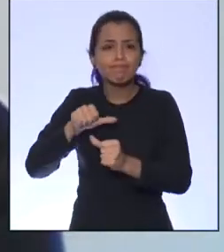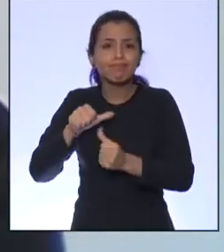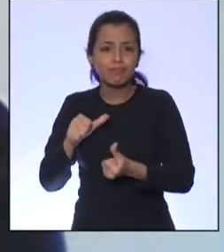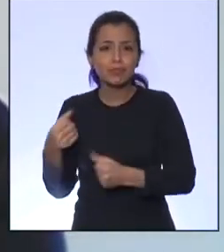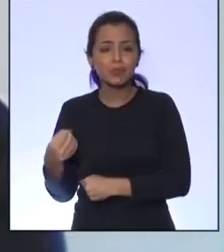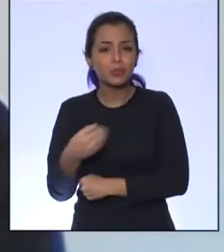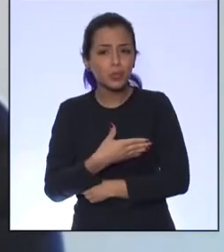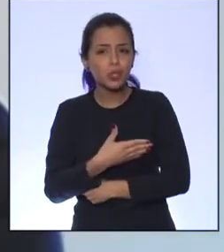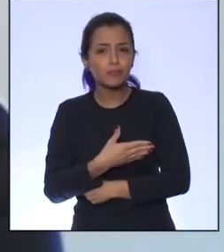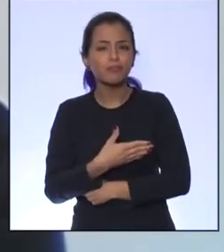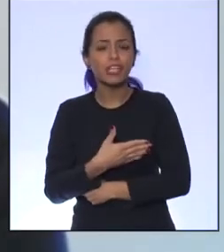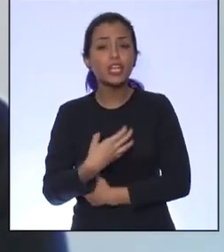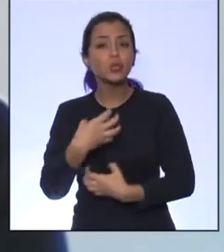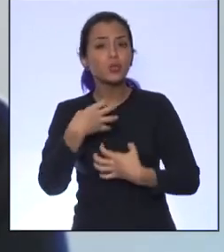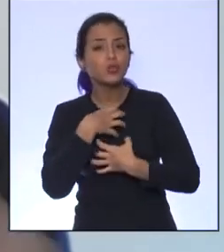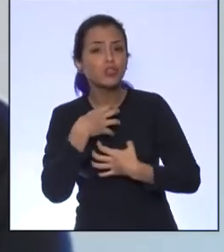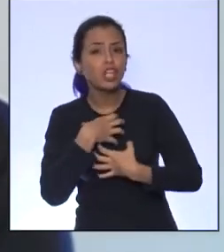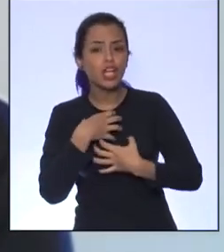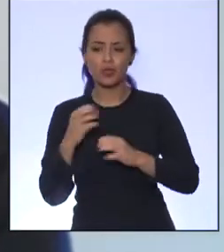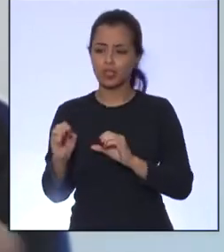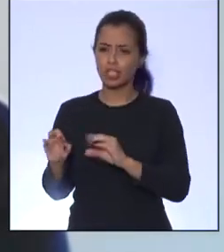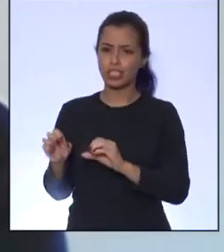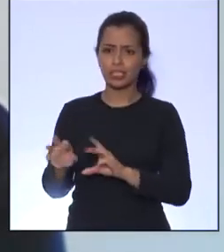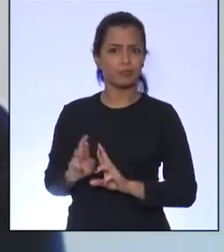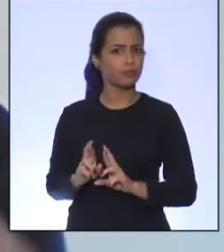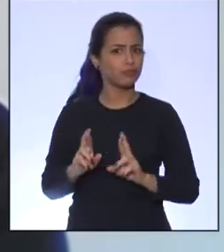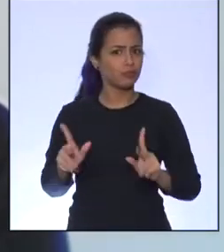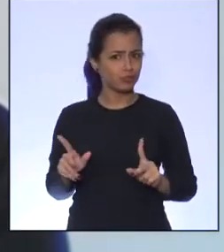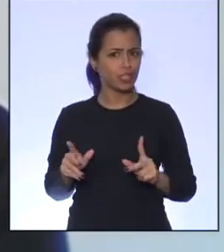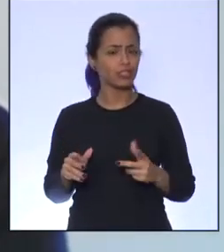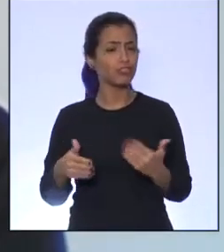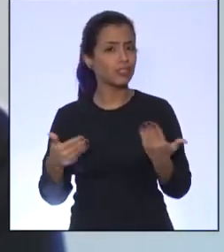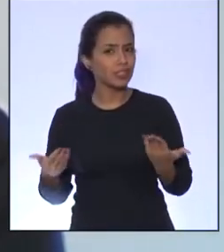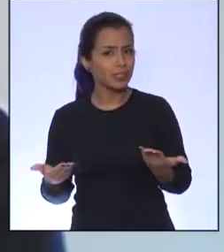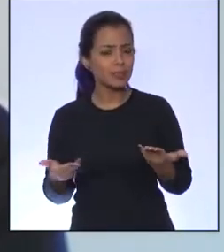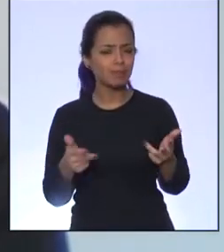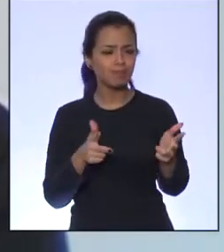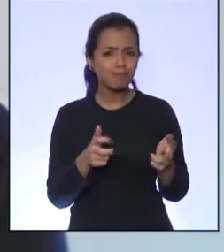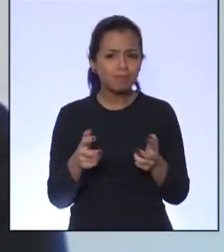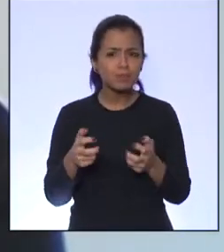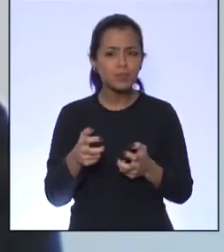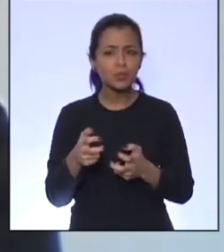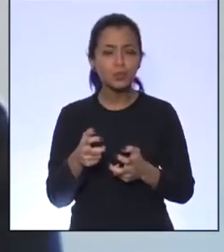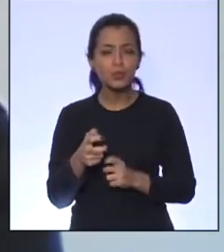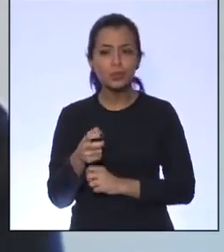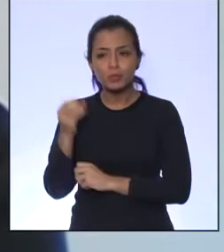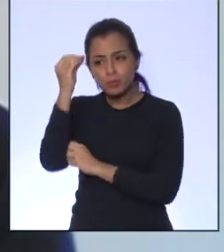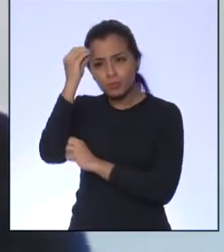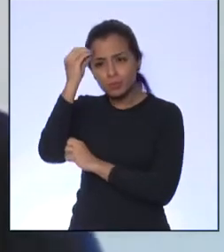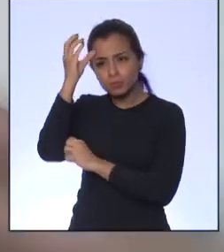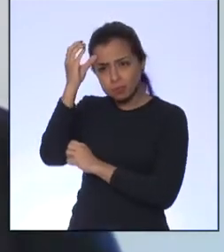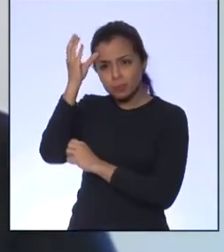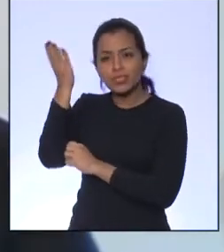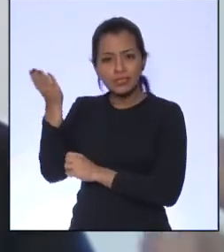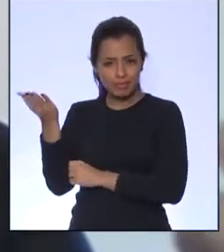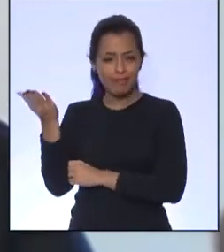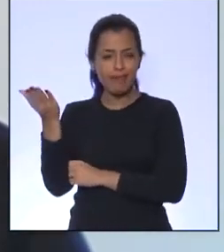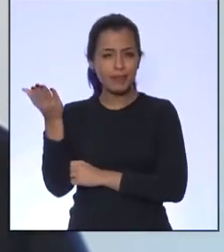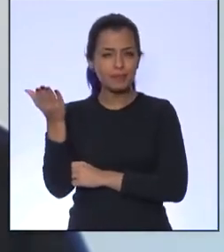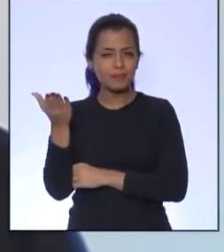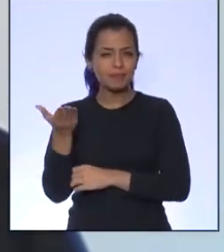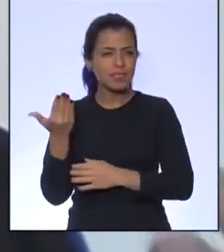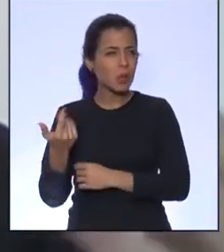de ensinar e, portanto, disseminar o conhecimento, né? Algo que, de alguma maneira, a gente